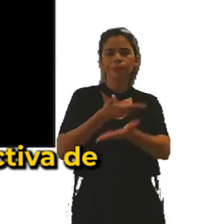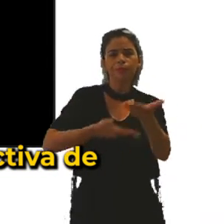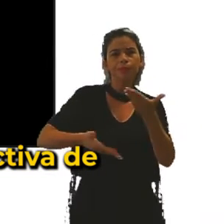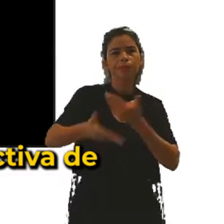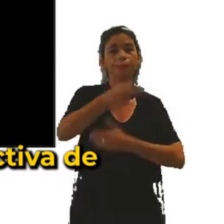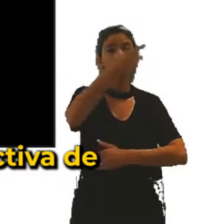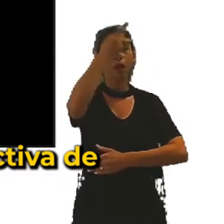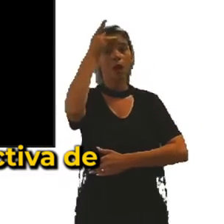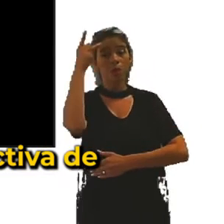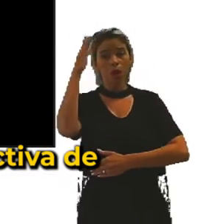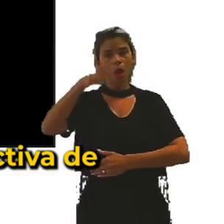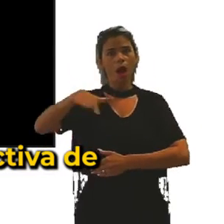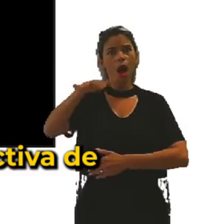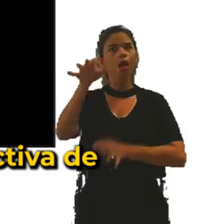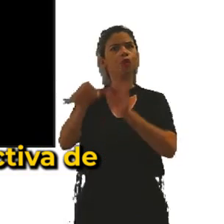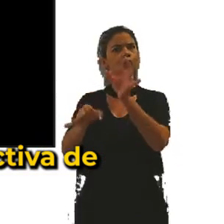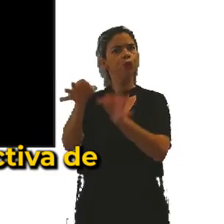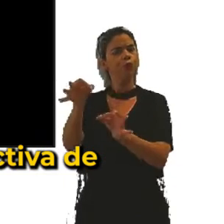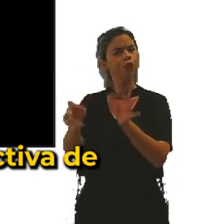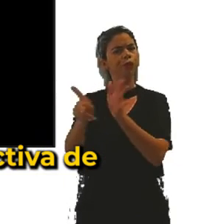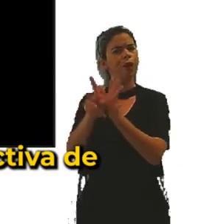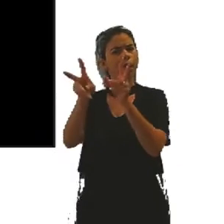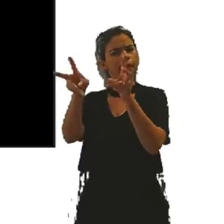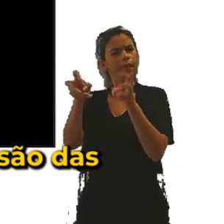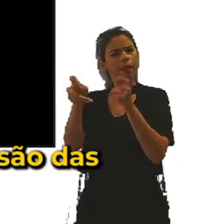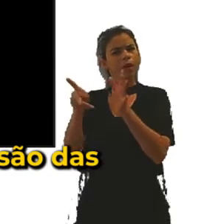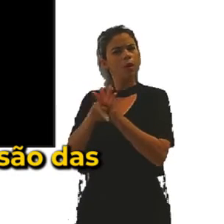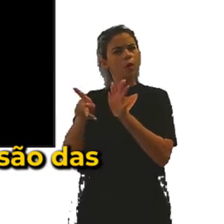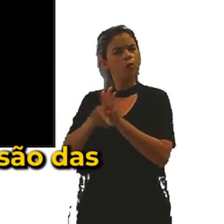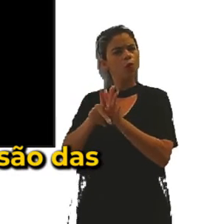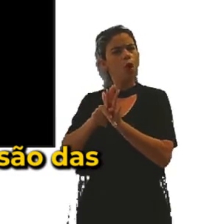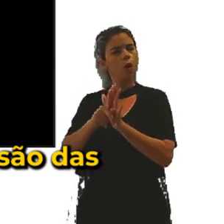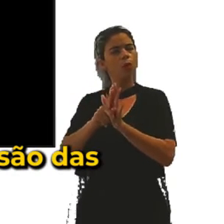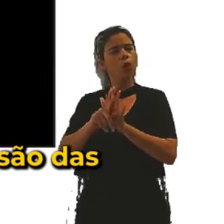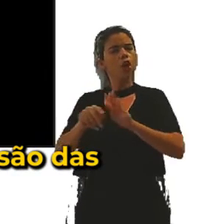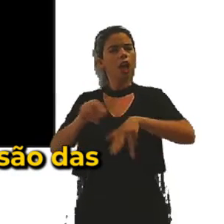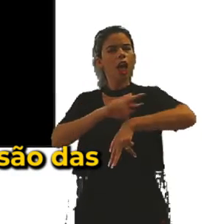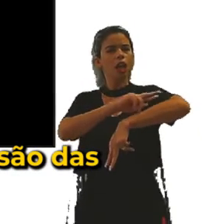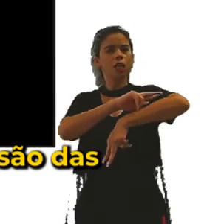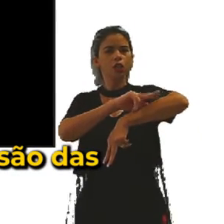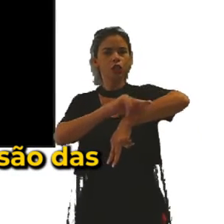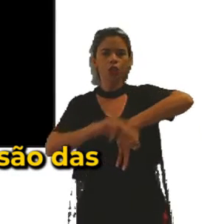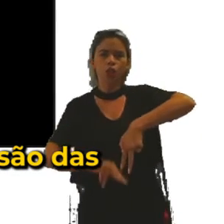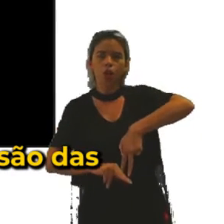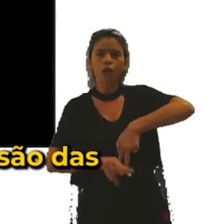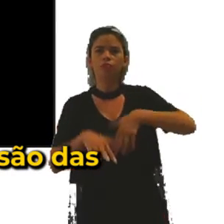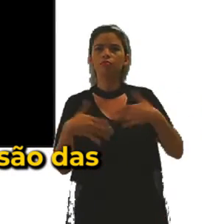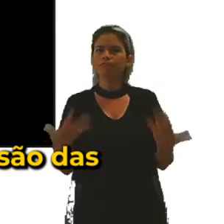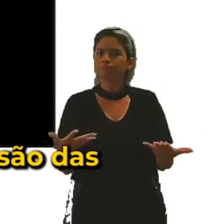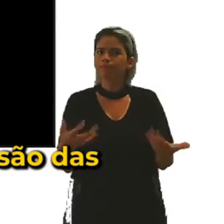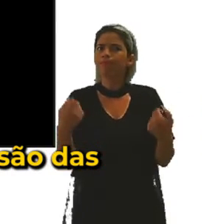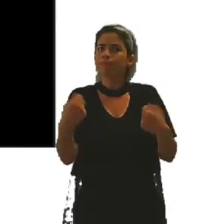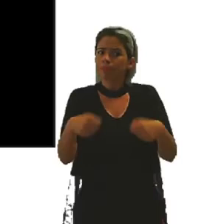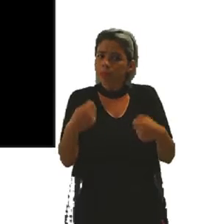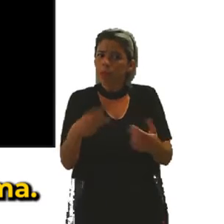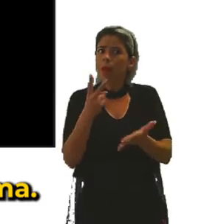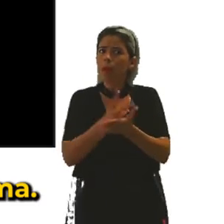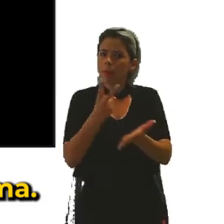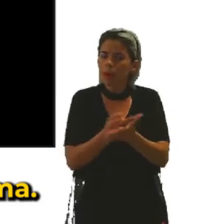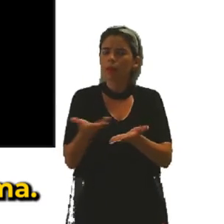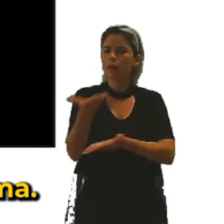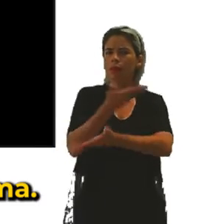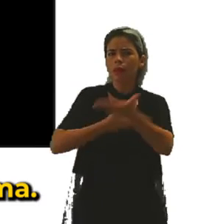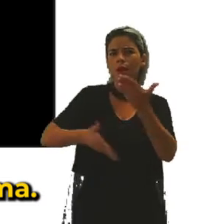os fenômenos jurídicos sob a perspectiva de gênero como proposta metodológica de compreensão das relações sociais,